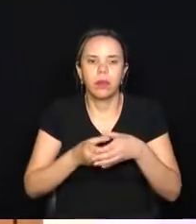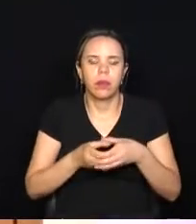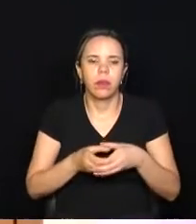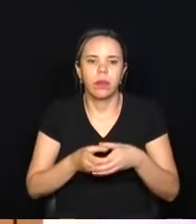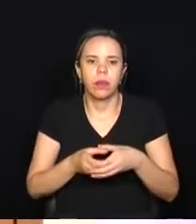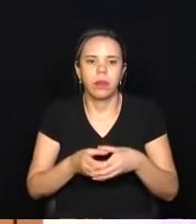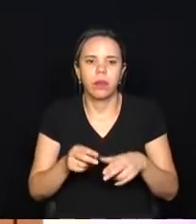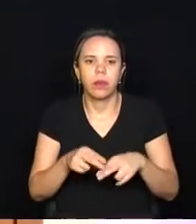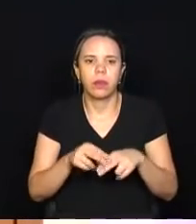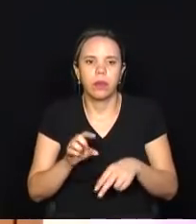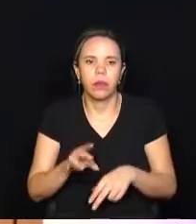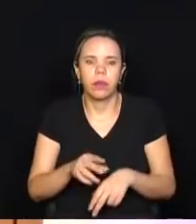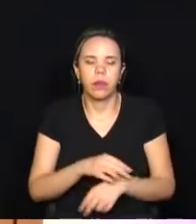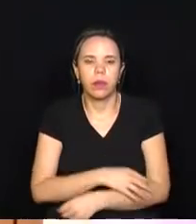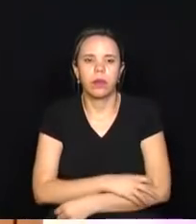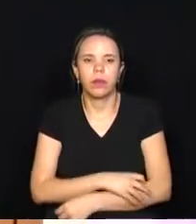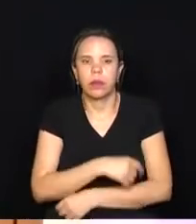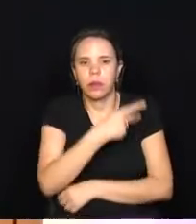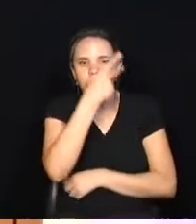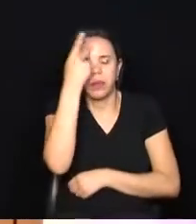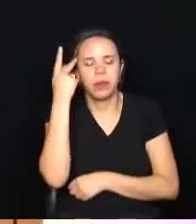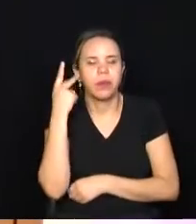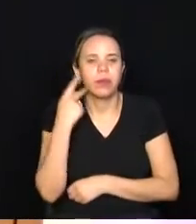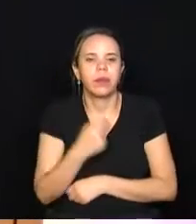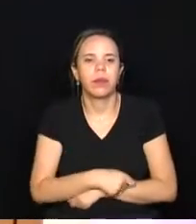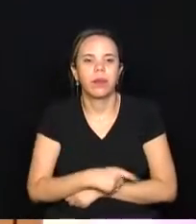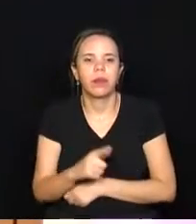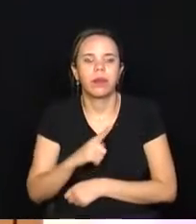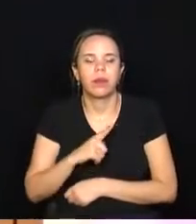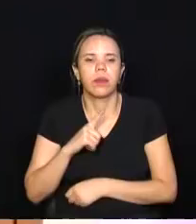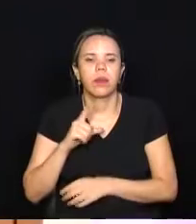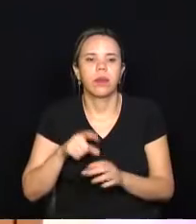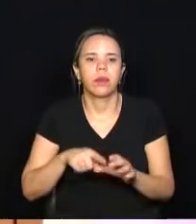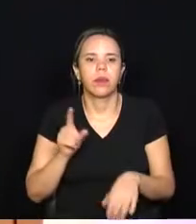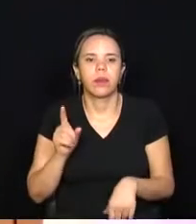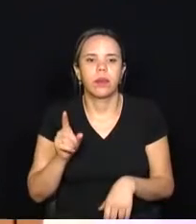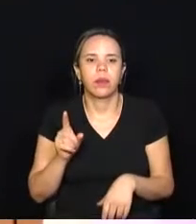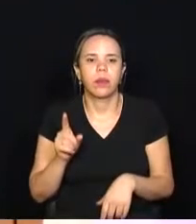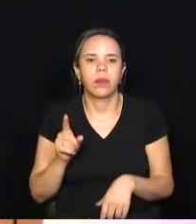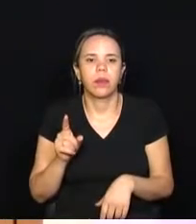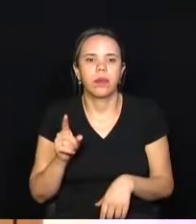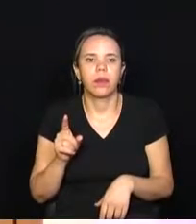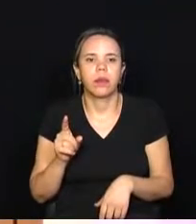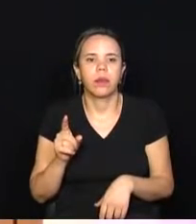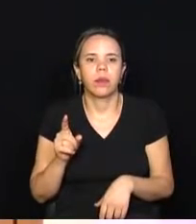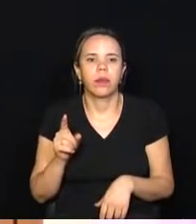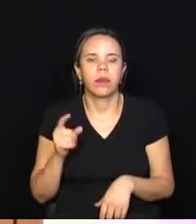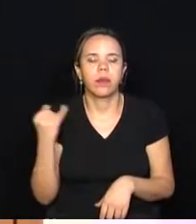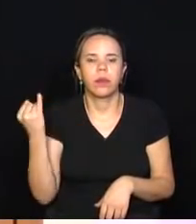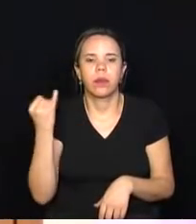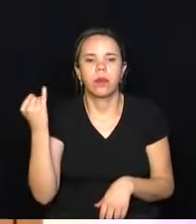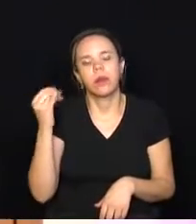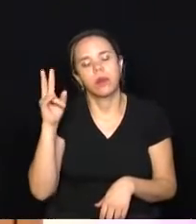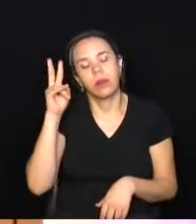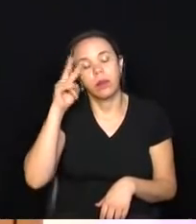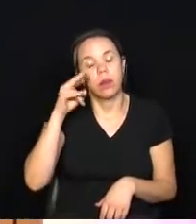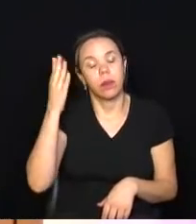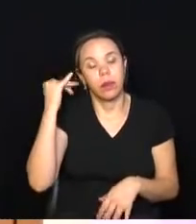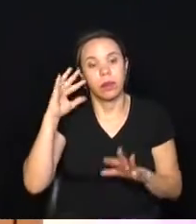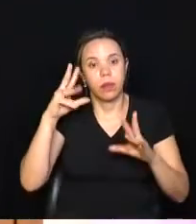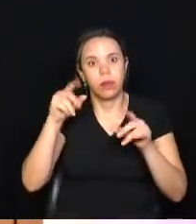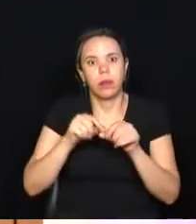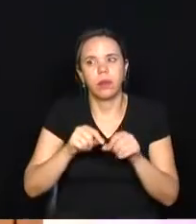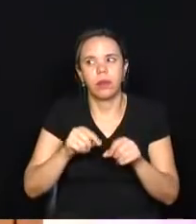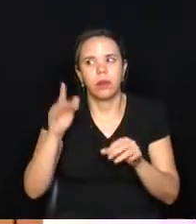dá não só para pessoas que têm autonomia e que são lúcidas completamente. Né?